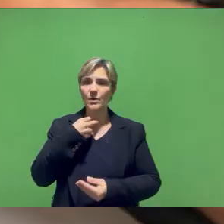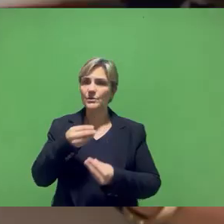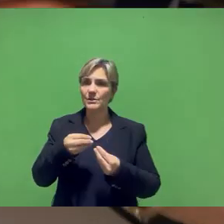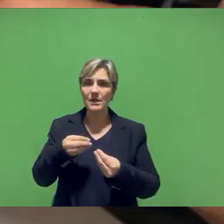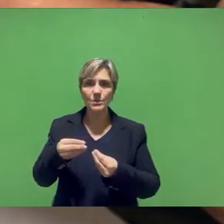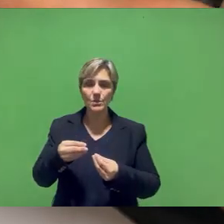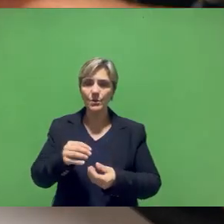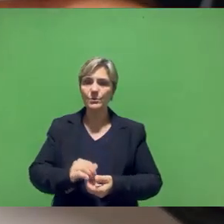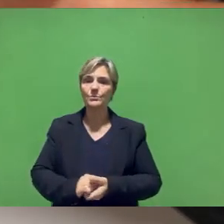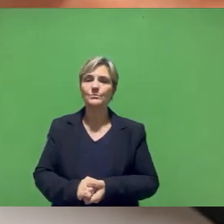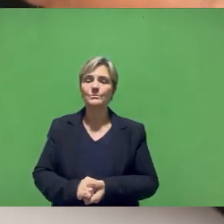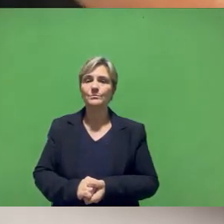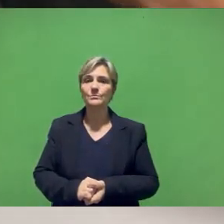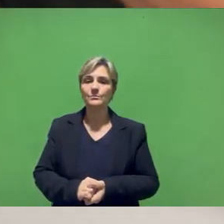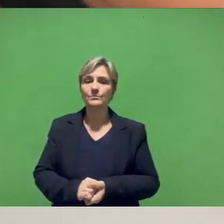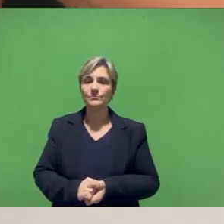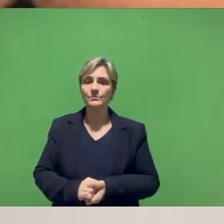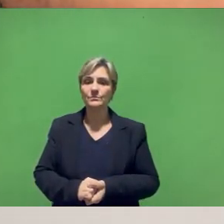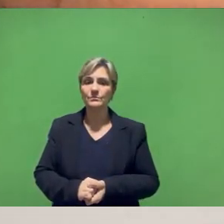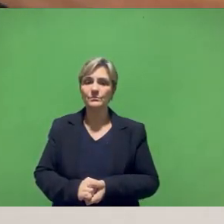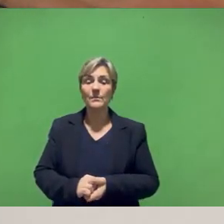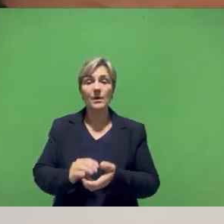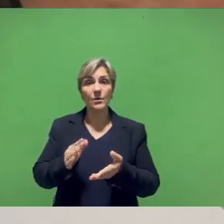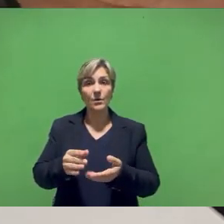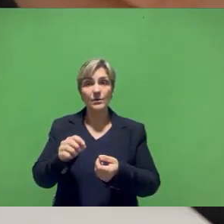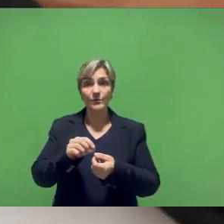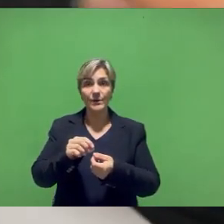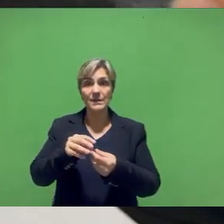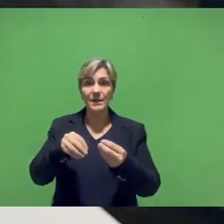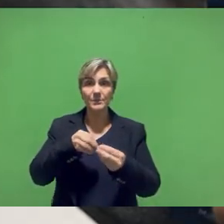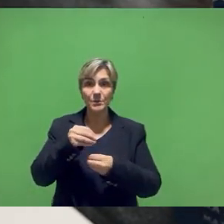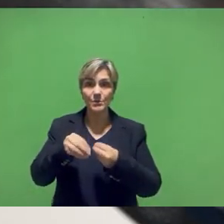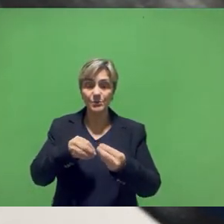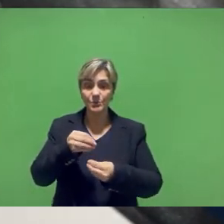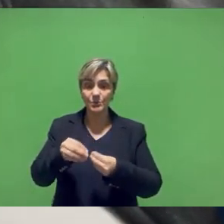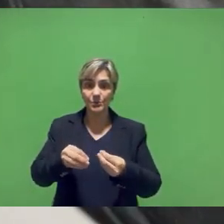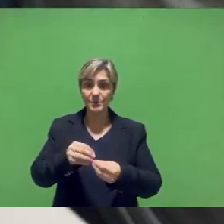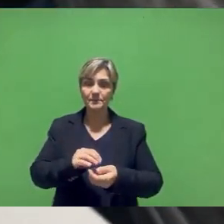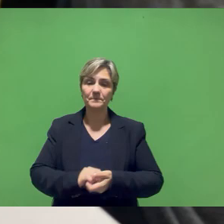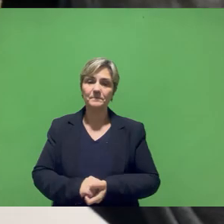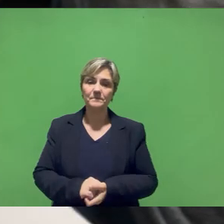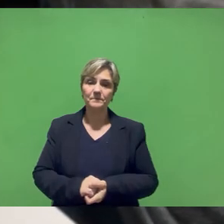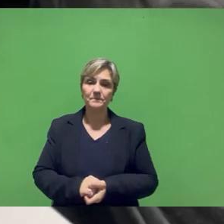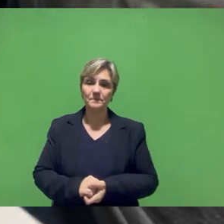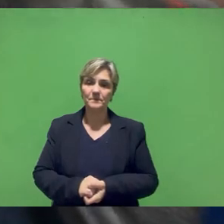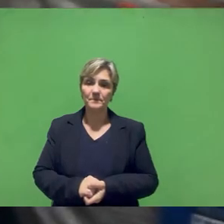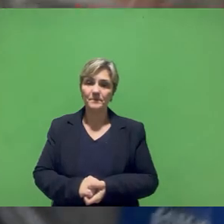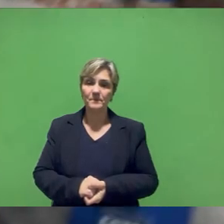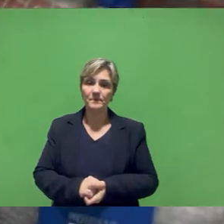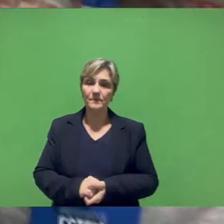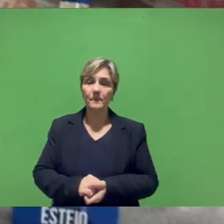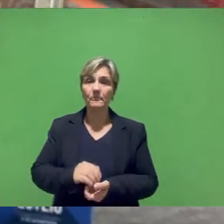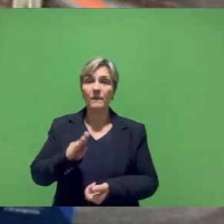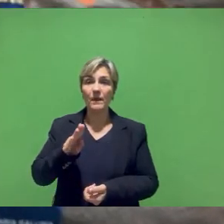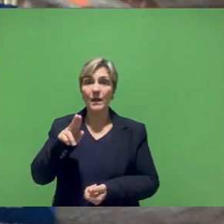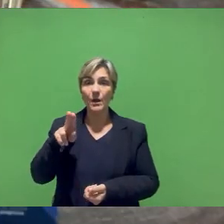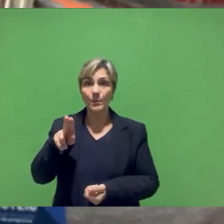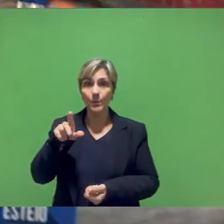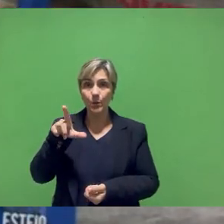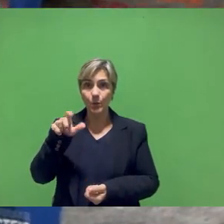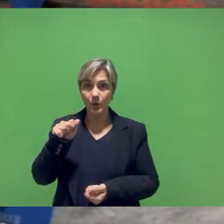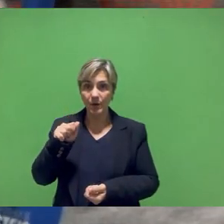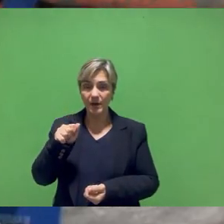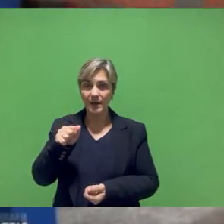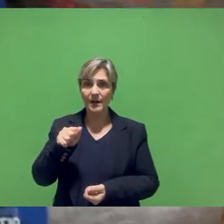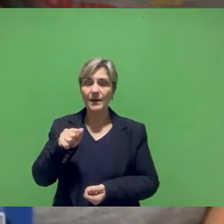estar solto, porque senão vai vazar, né? E agora eu vou fazer a mistura, tá? A mistura que a bula indica para